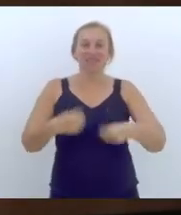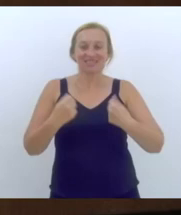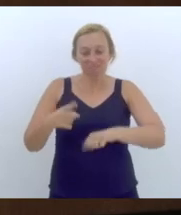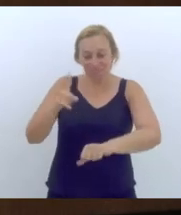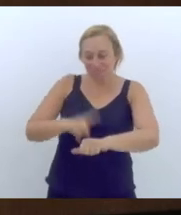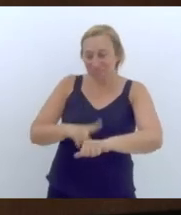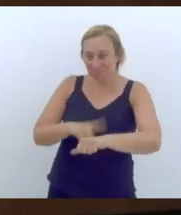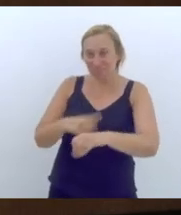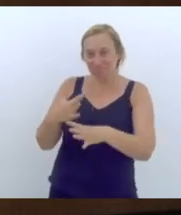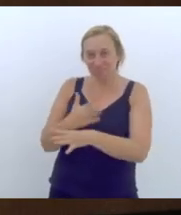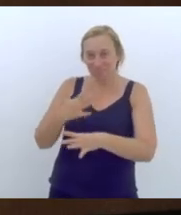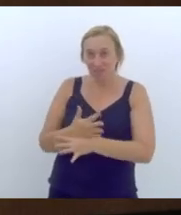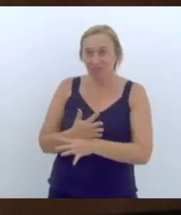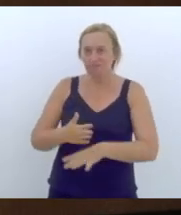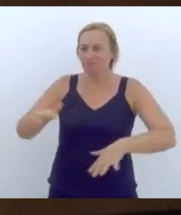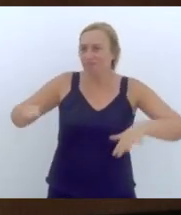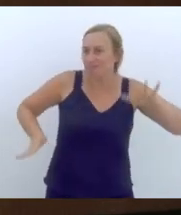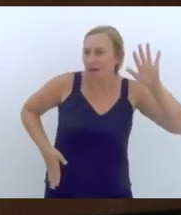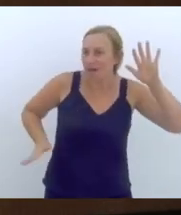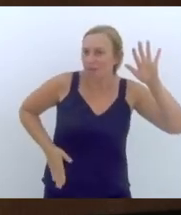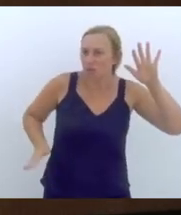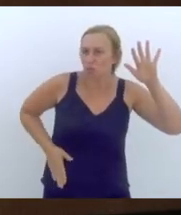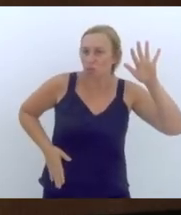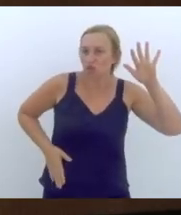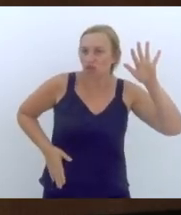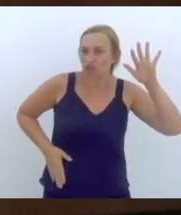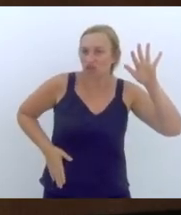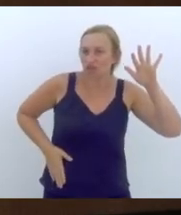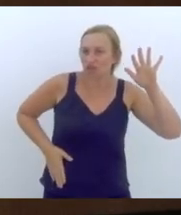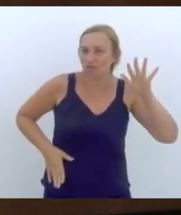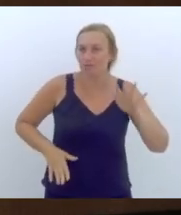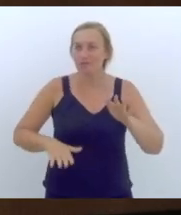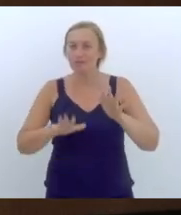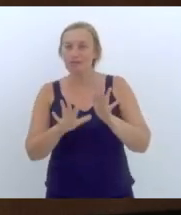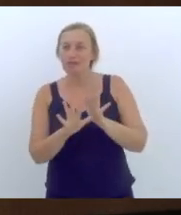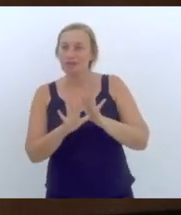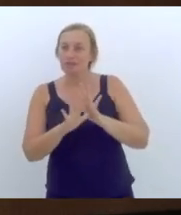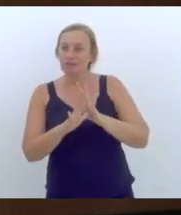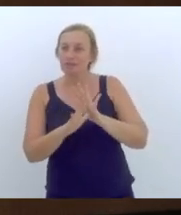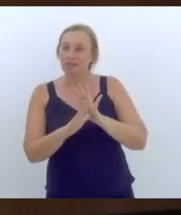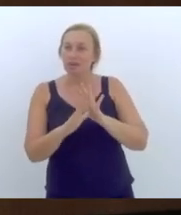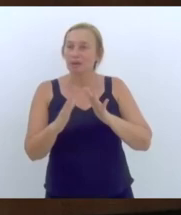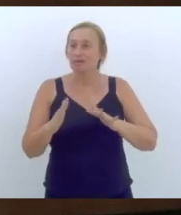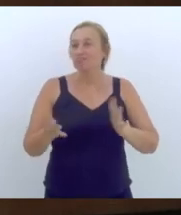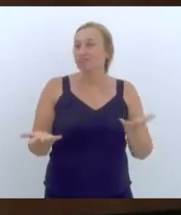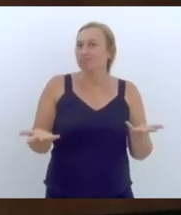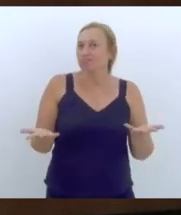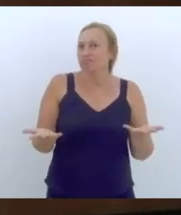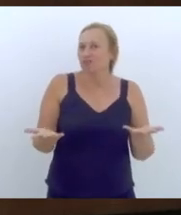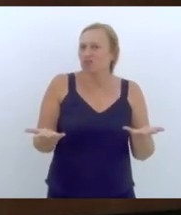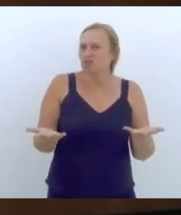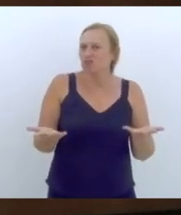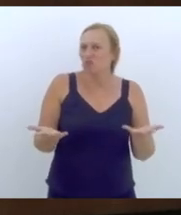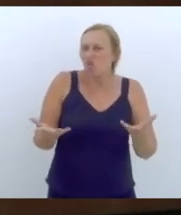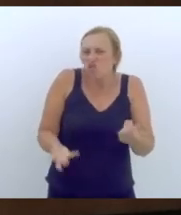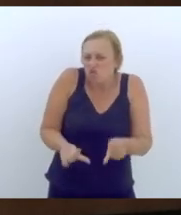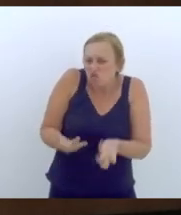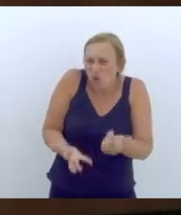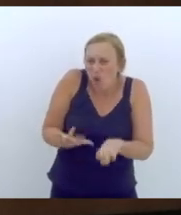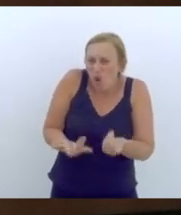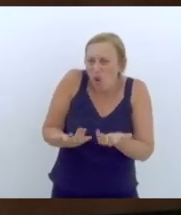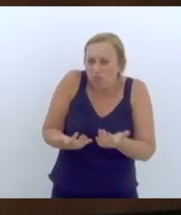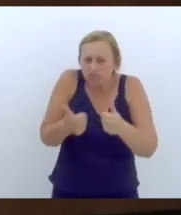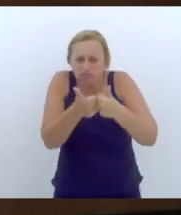momento. Vagabundos, bandidos, traficantes, estão colocando fogo